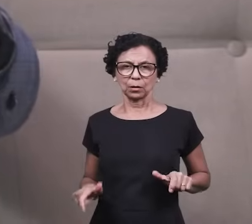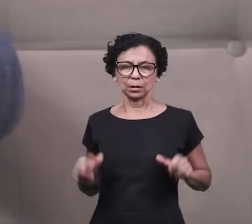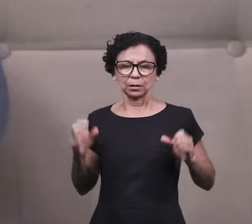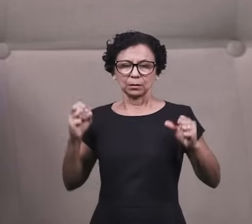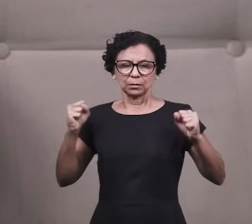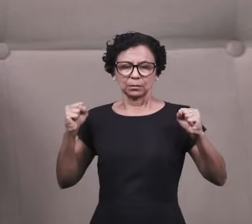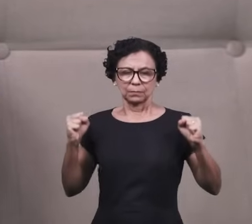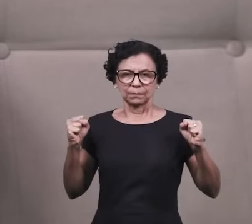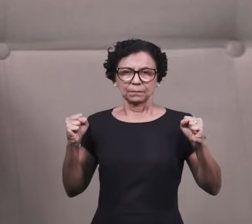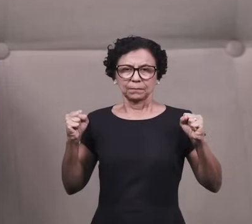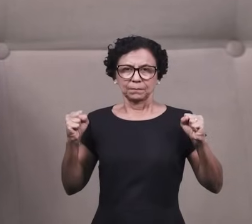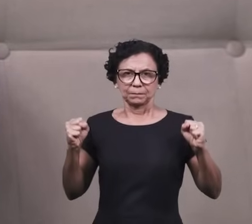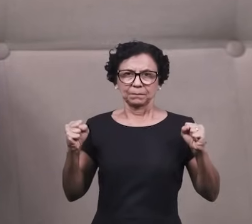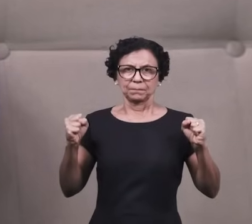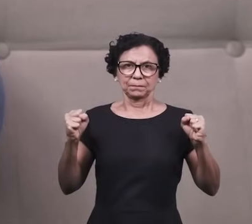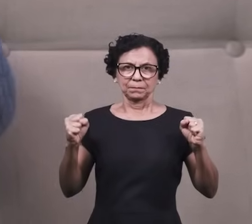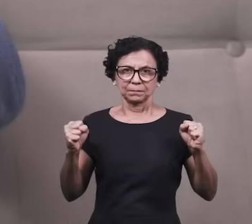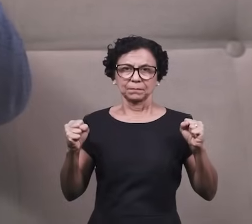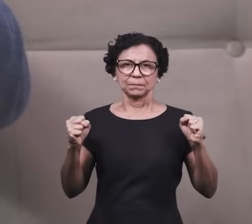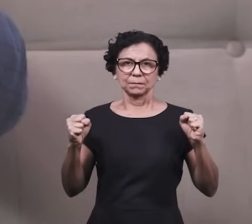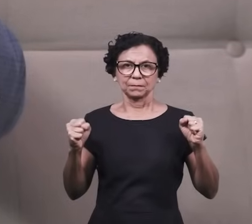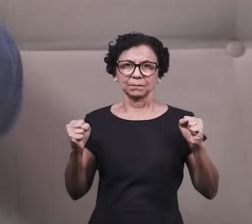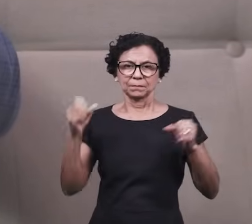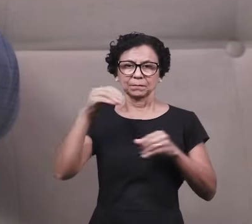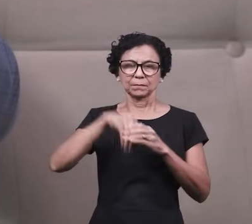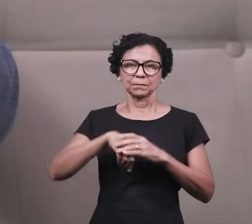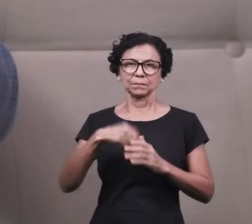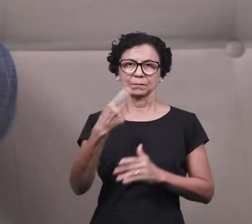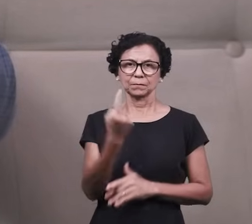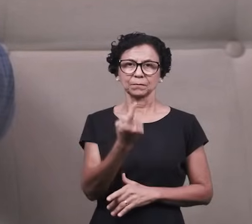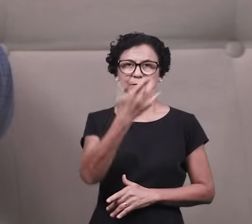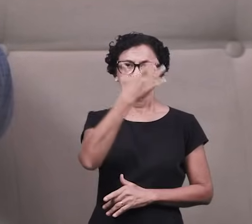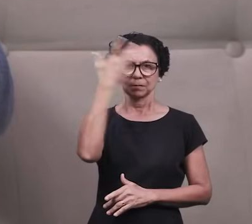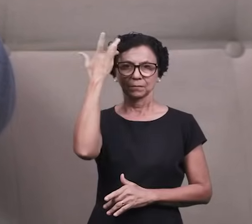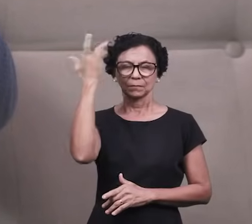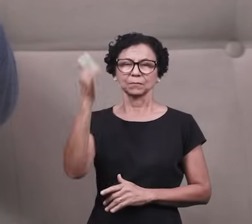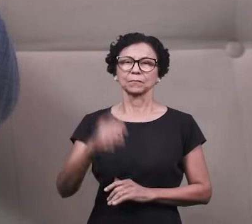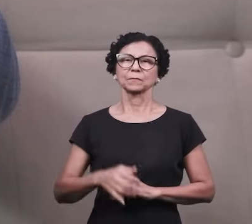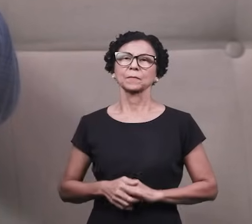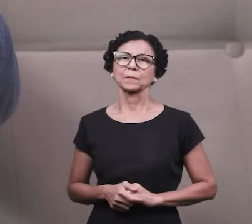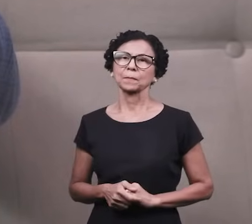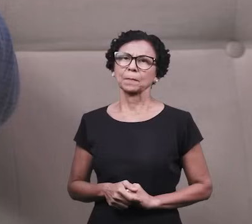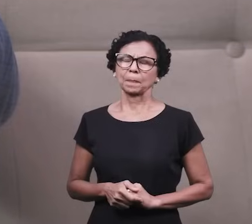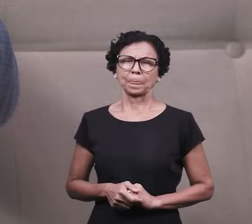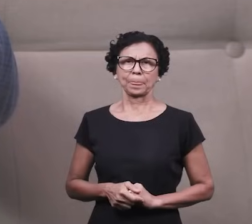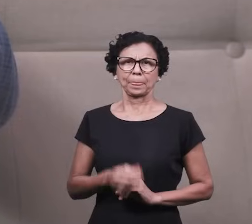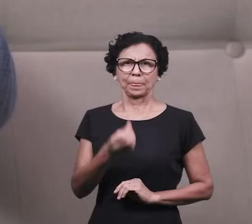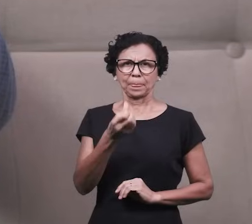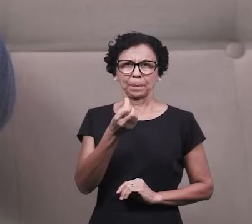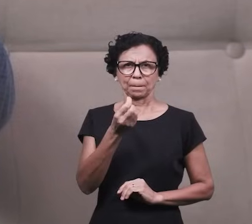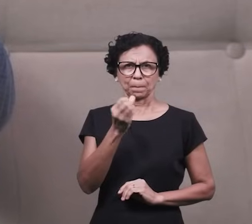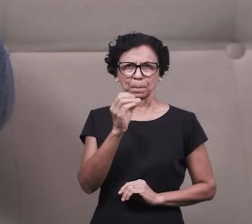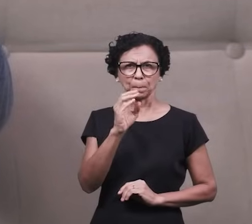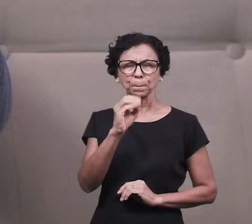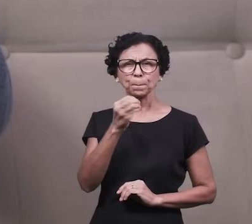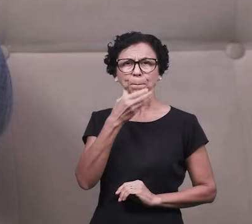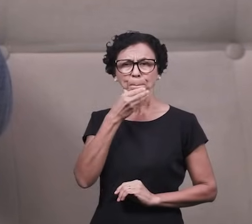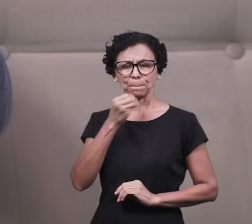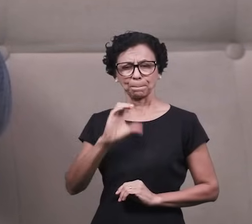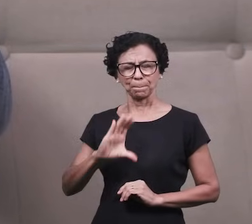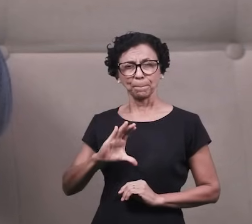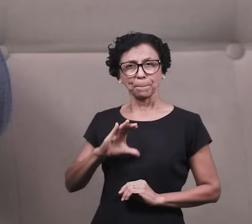tipo do Espírito Santo, né? Cercado, diz a palavra aí, por 60 valentes,